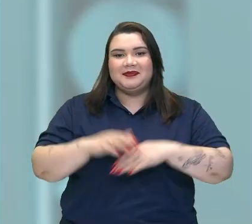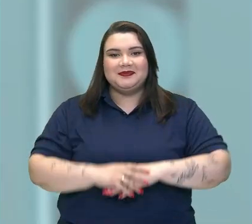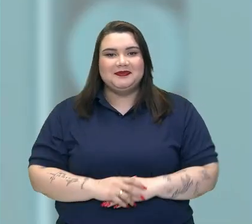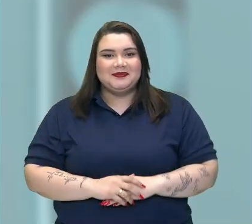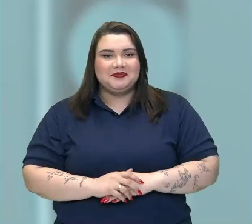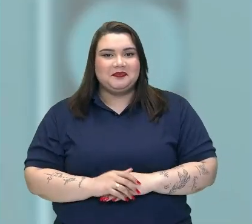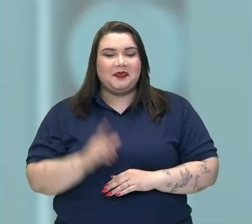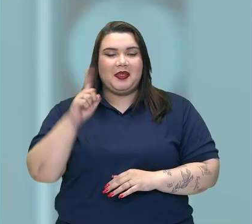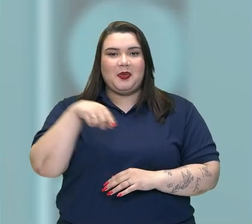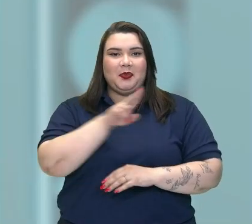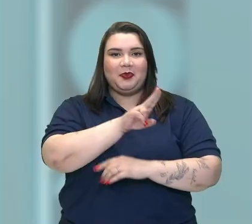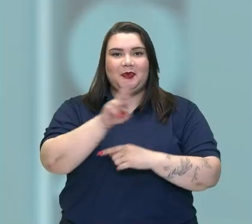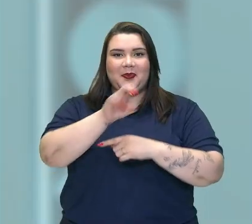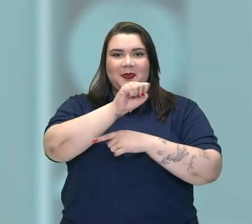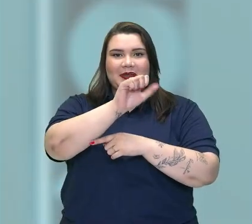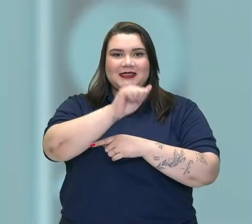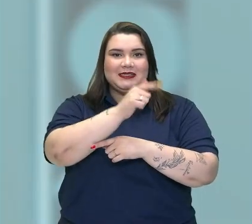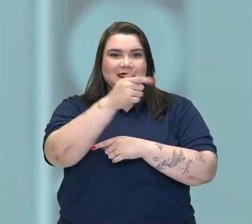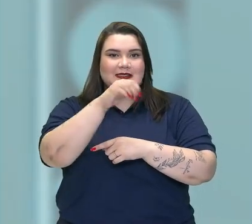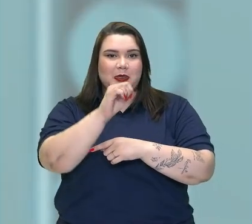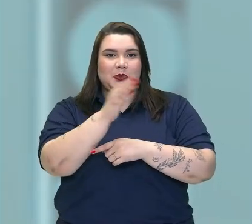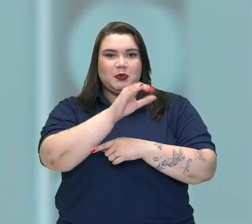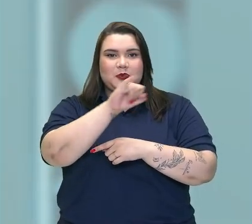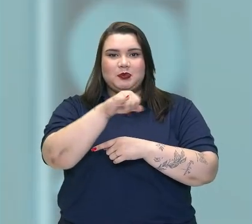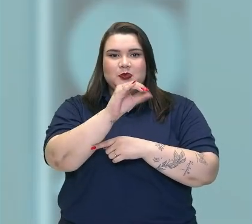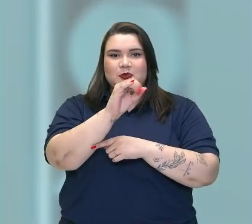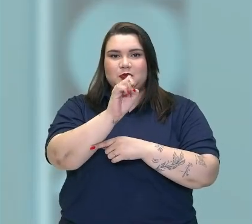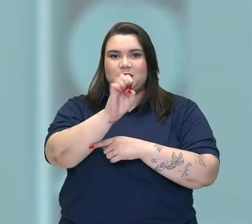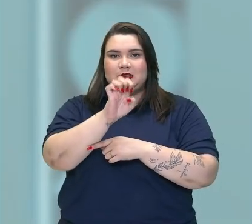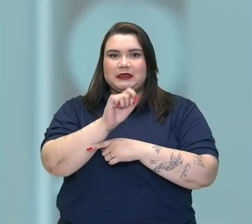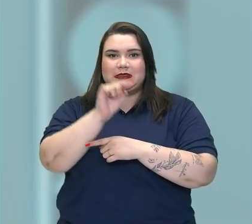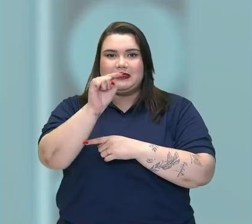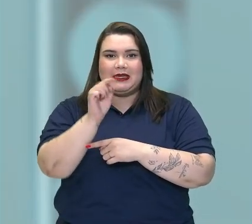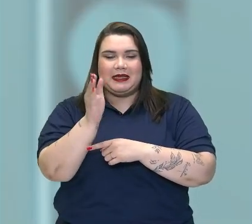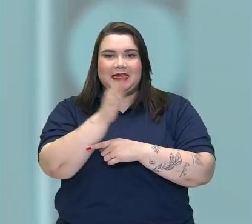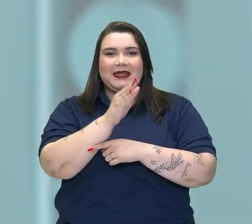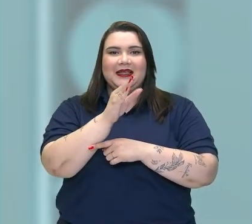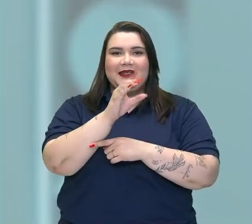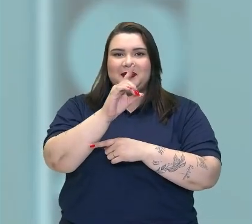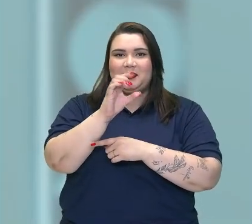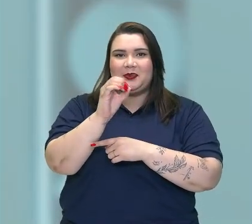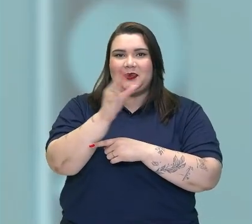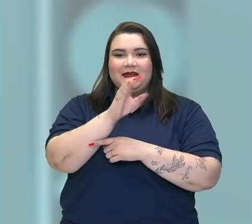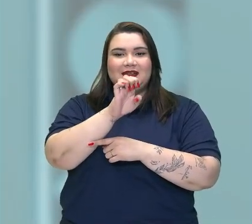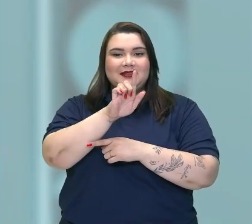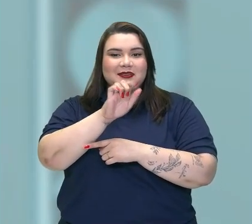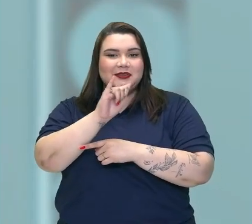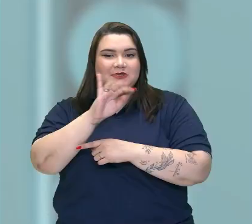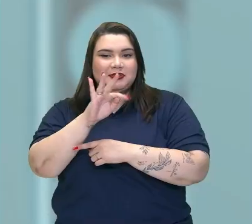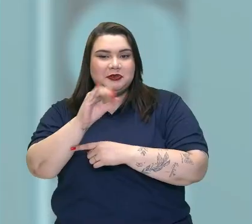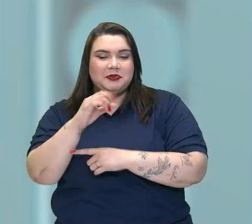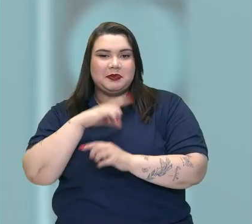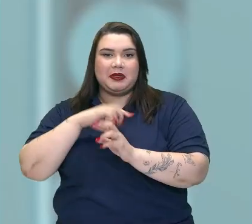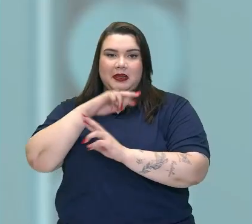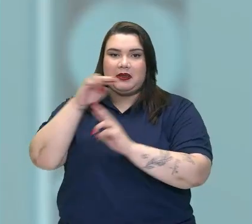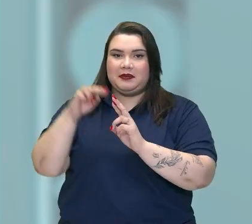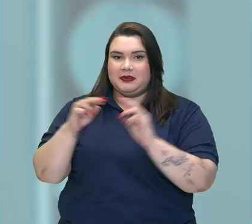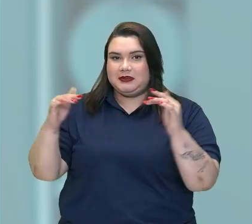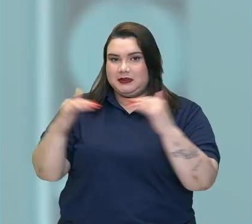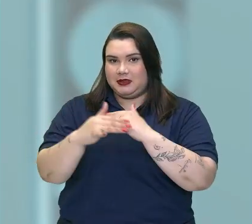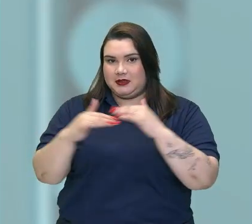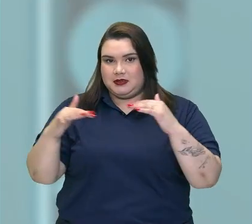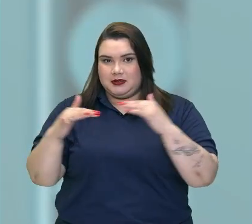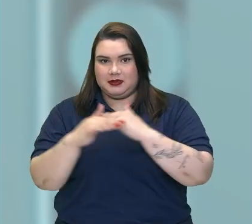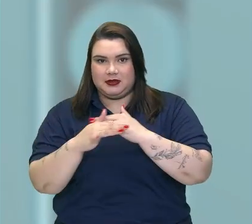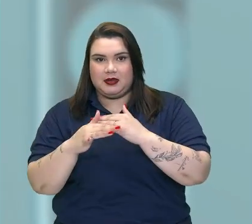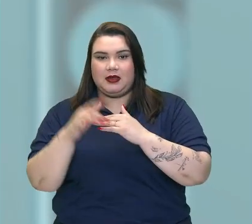chamada São José do Egito. Eu acho que vocês perceberam aí no áudio off, não é? Que ele faz referência a essa cidade. Se eu não me engano, é uma